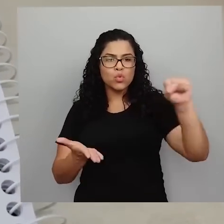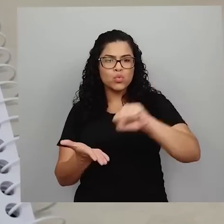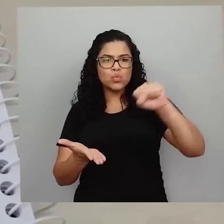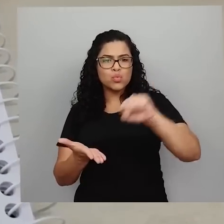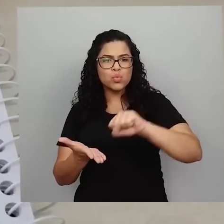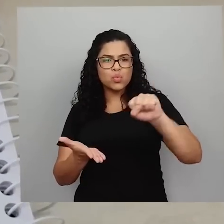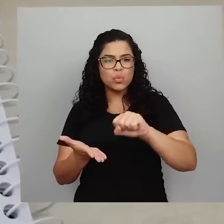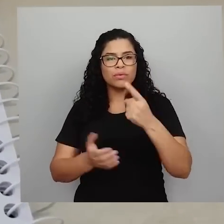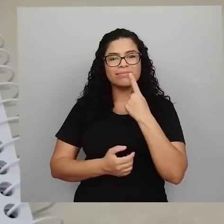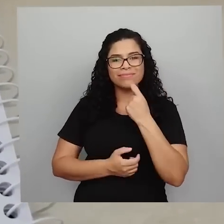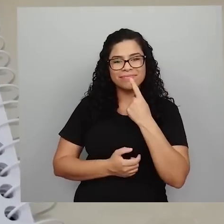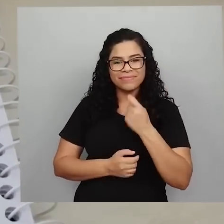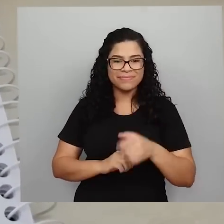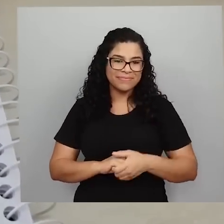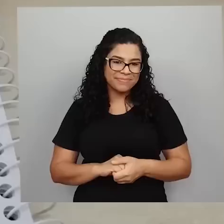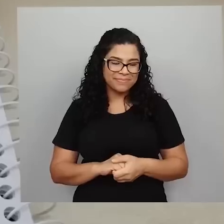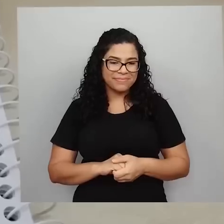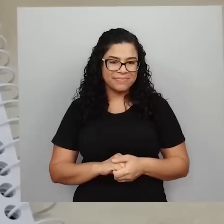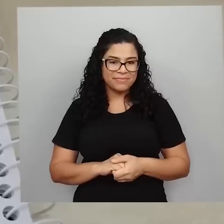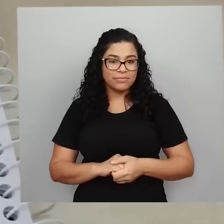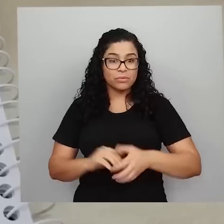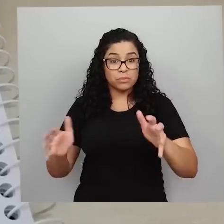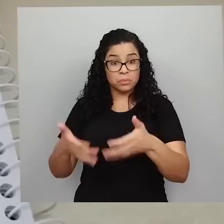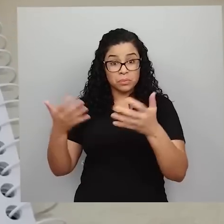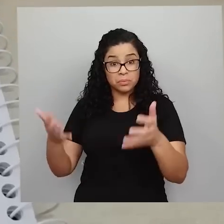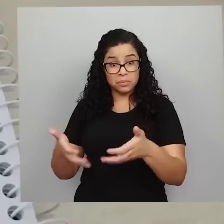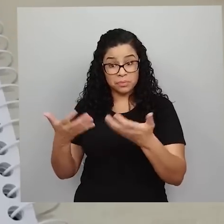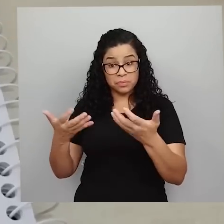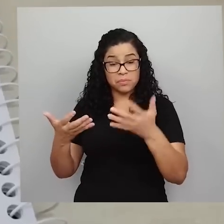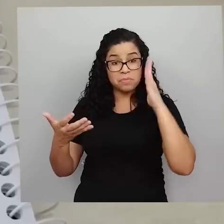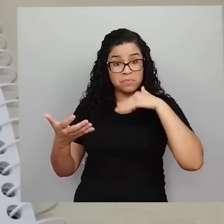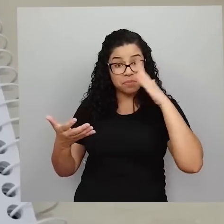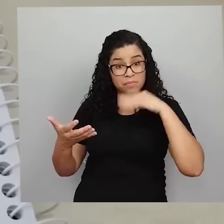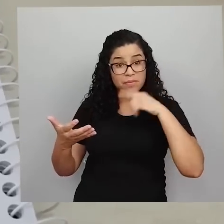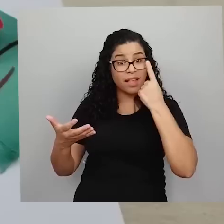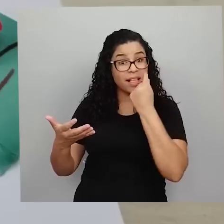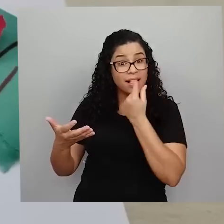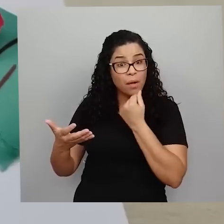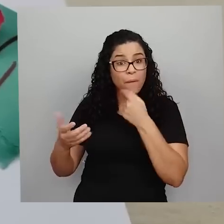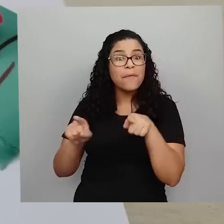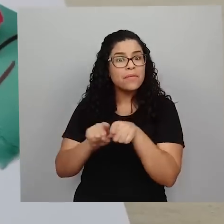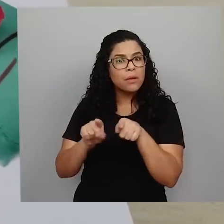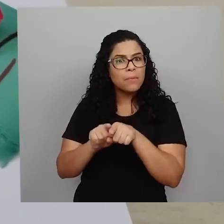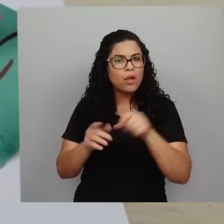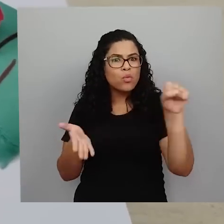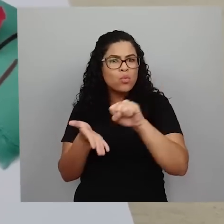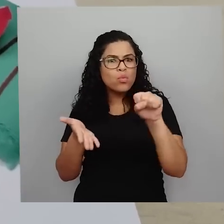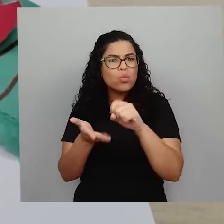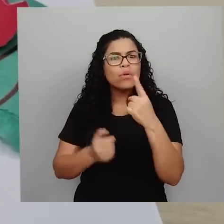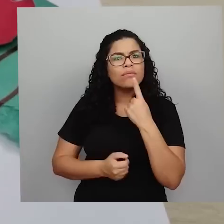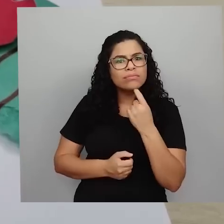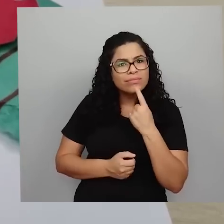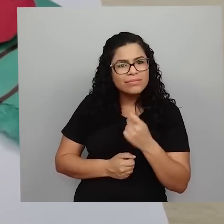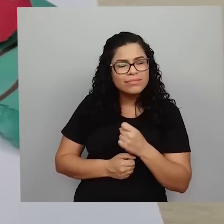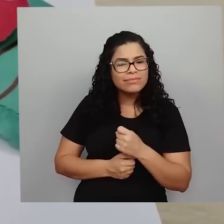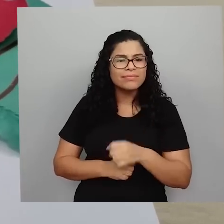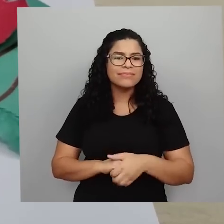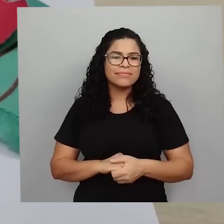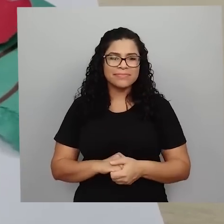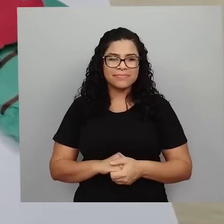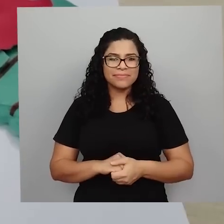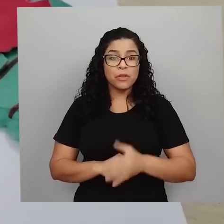Ah, tá. É bem temperadinha com sal, pimenta e ketchup? Eu vou comer essa salada, tá?